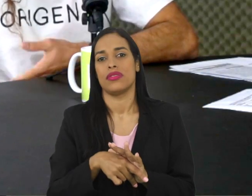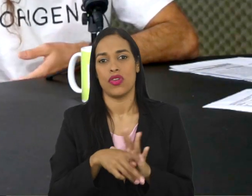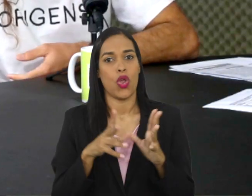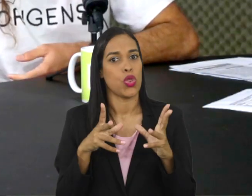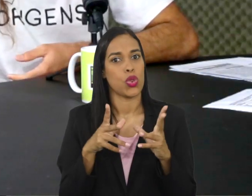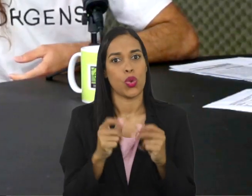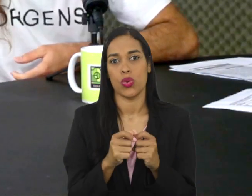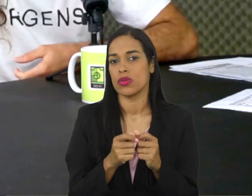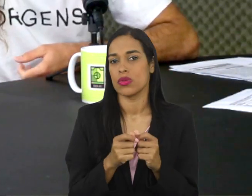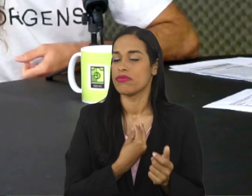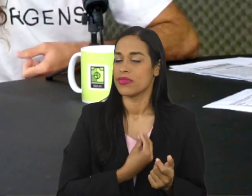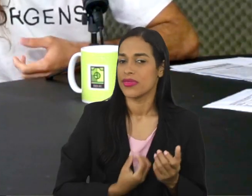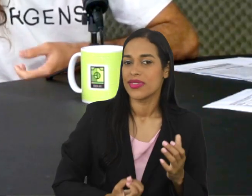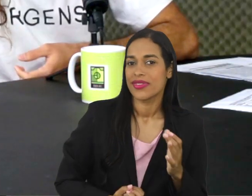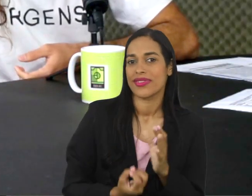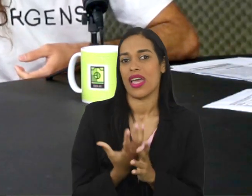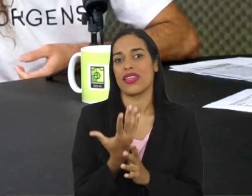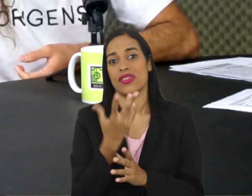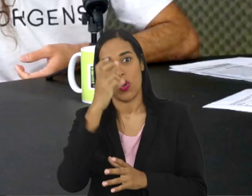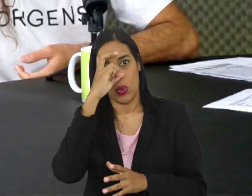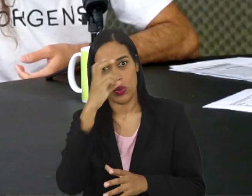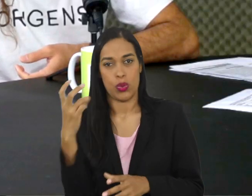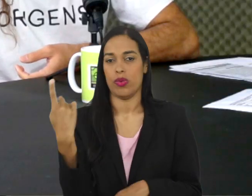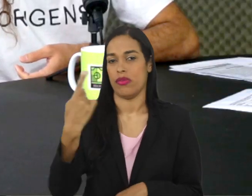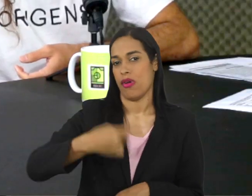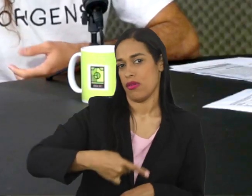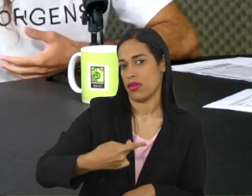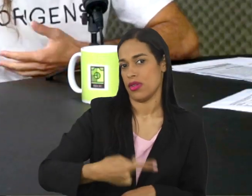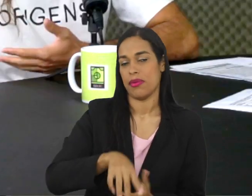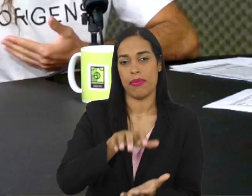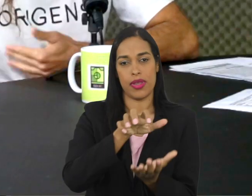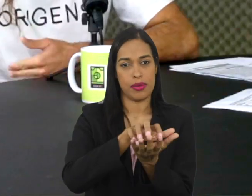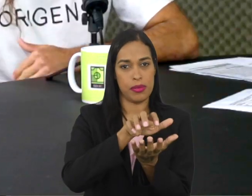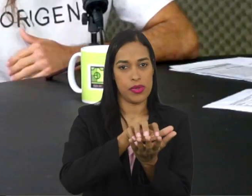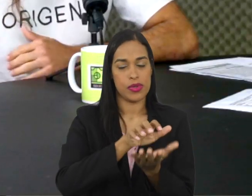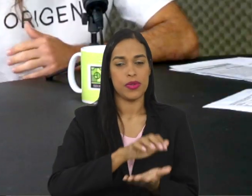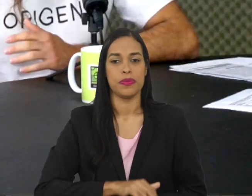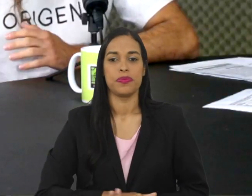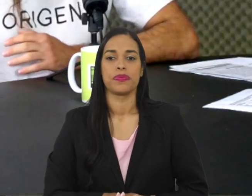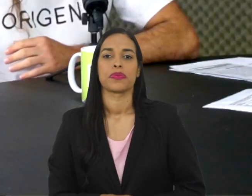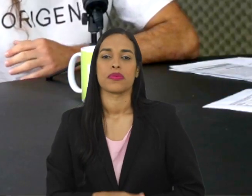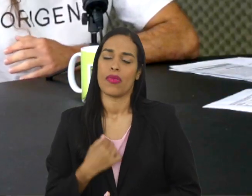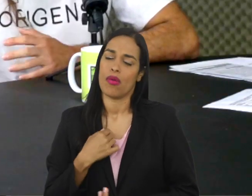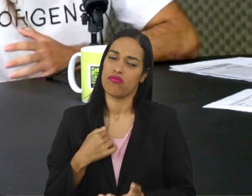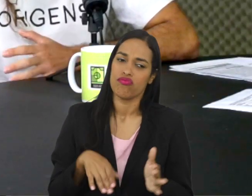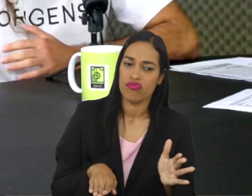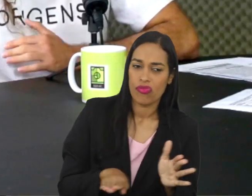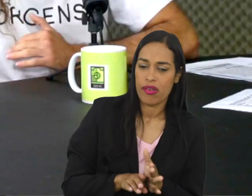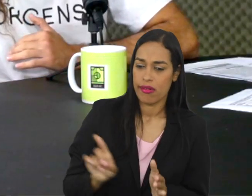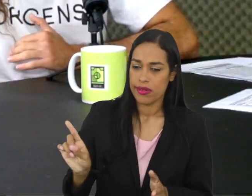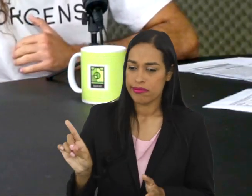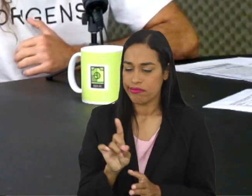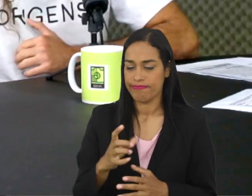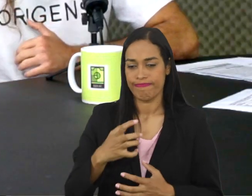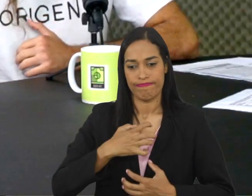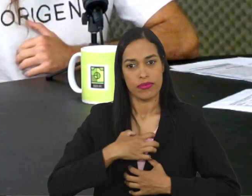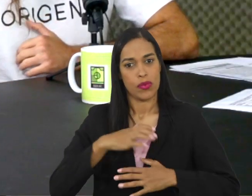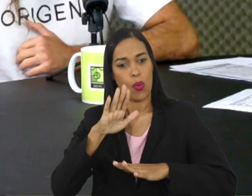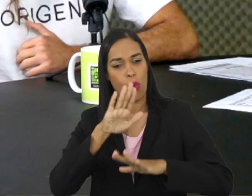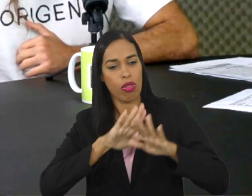se planta tudo dá, principalmente em termos de cultura, né? Mas, como disse, cheguei ainda com bastante cuidado, reticente,